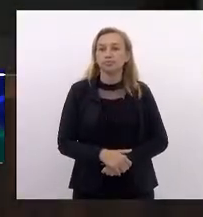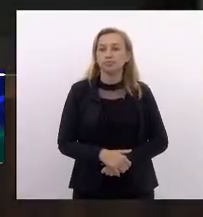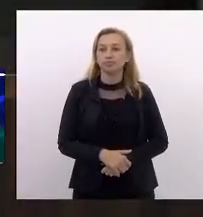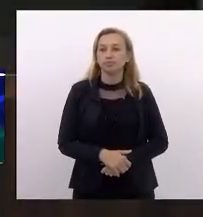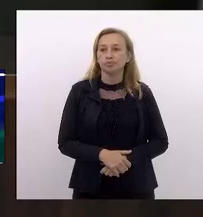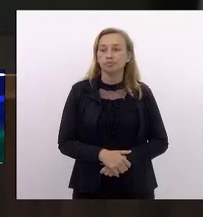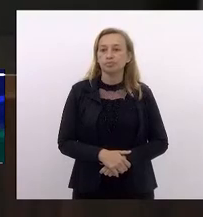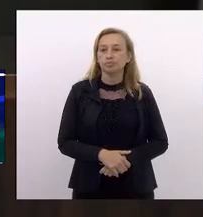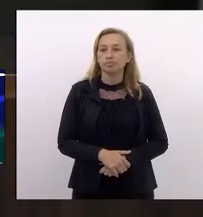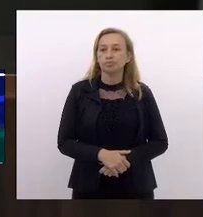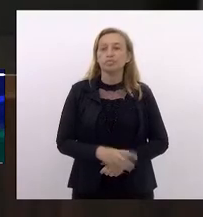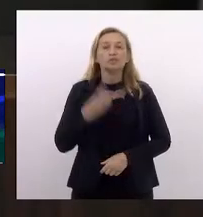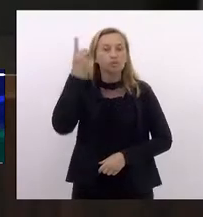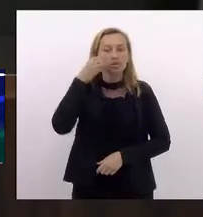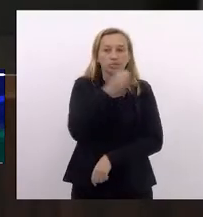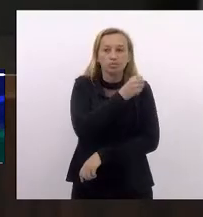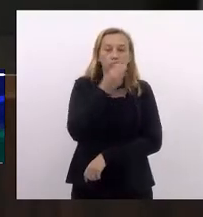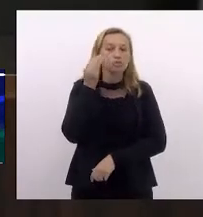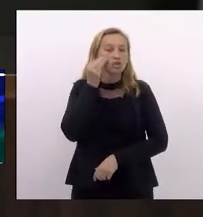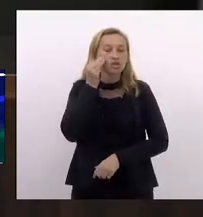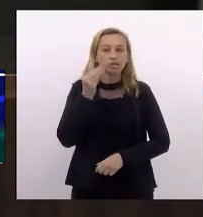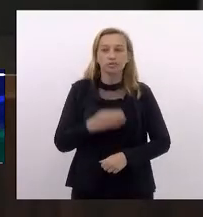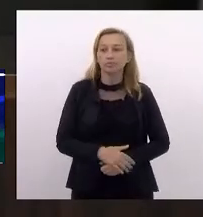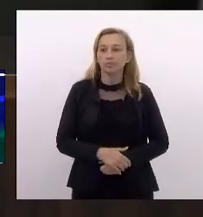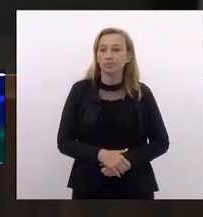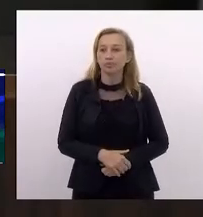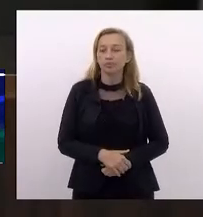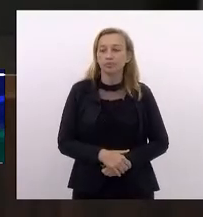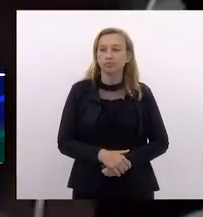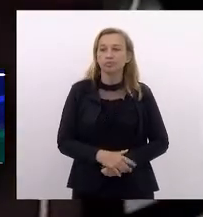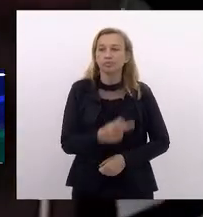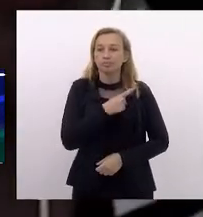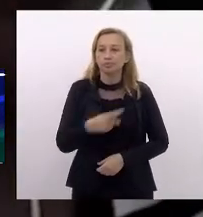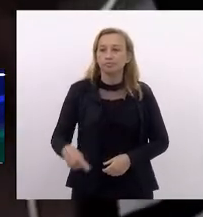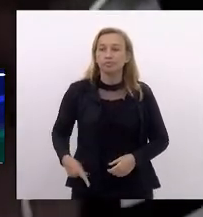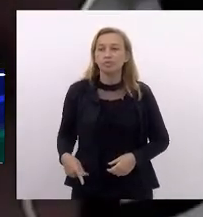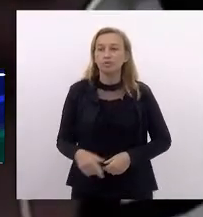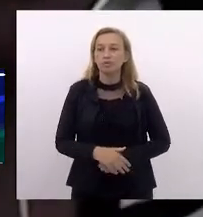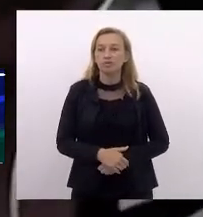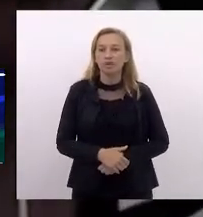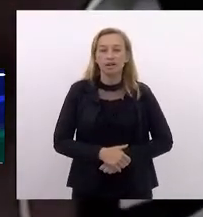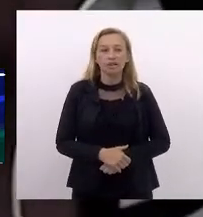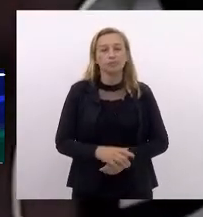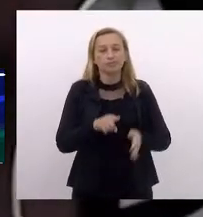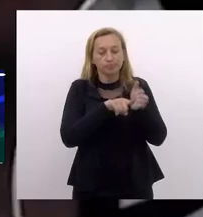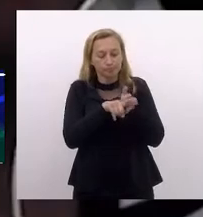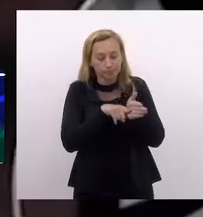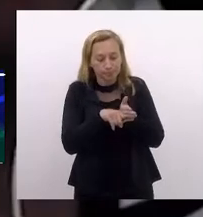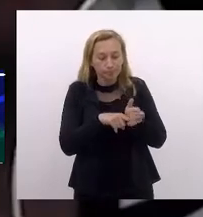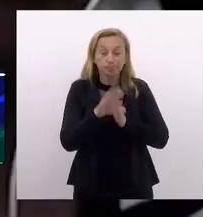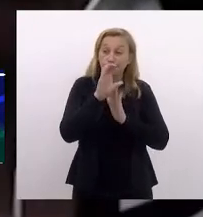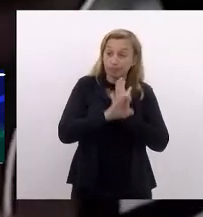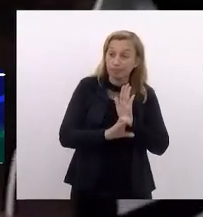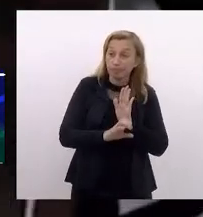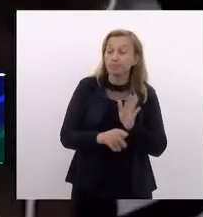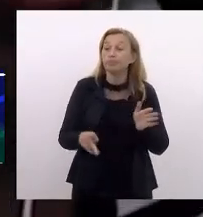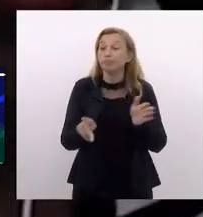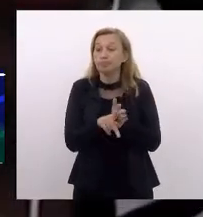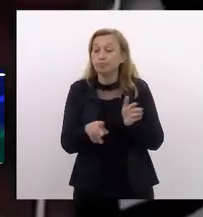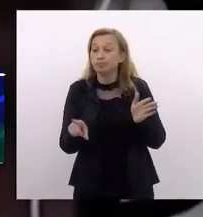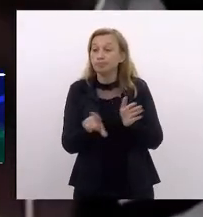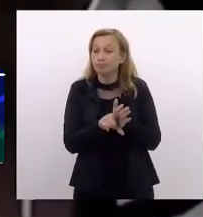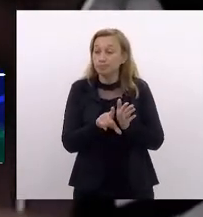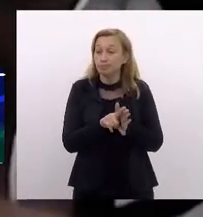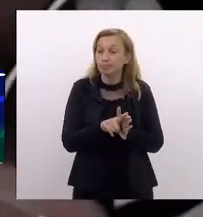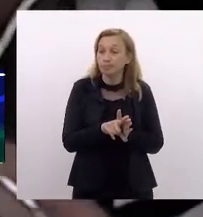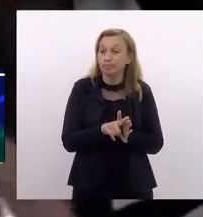são trabalho Deputado da Mônica e trata-se do projeto de lei